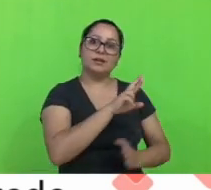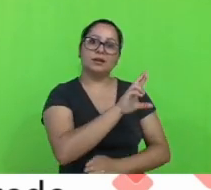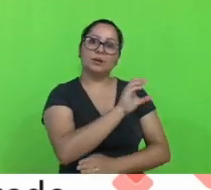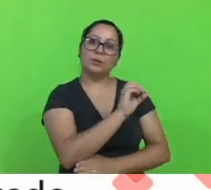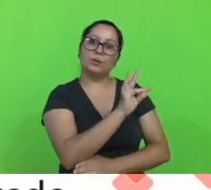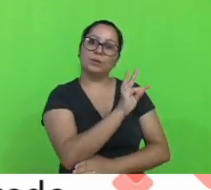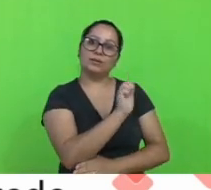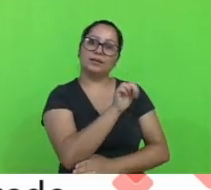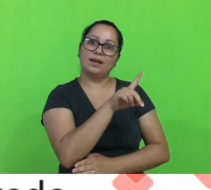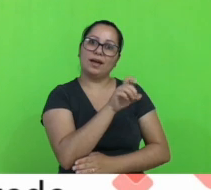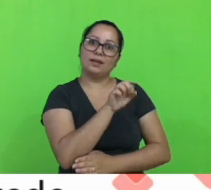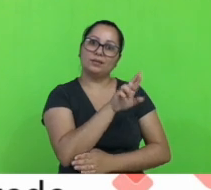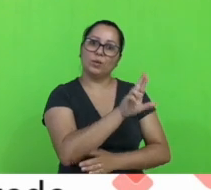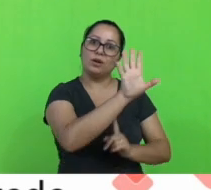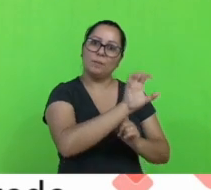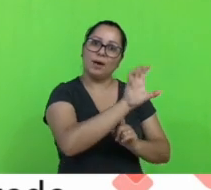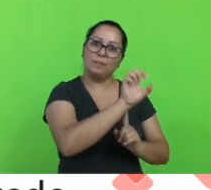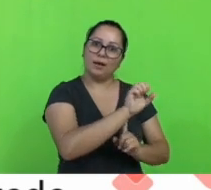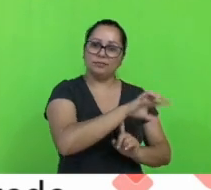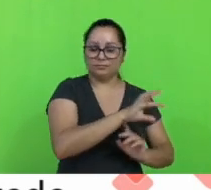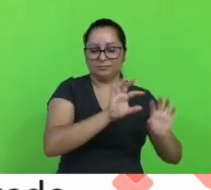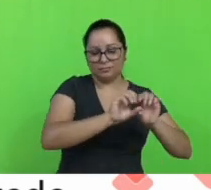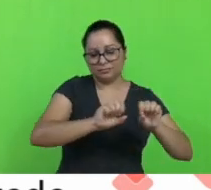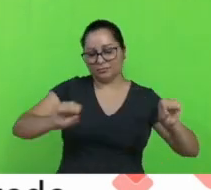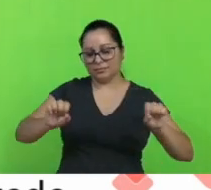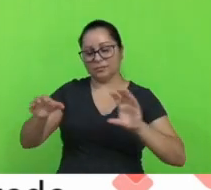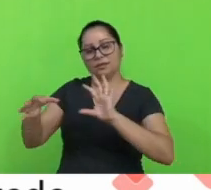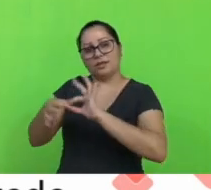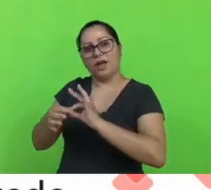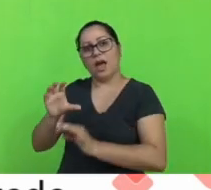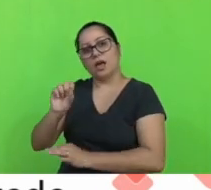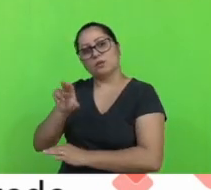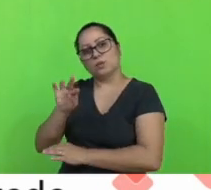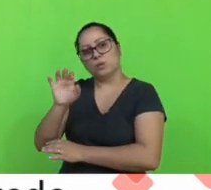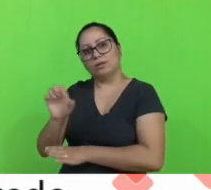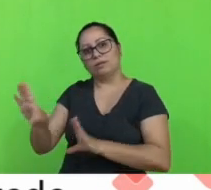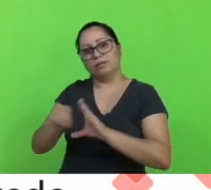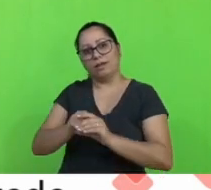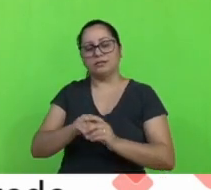outra porta então conectado ao switch da rede interna.